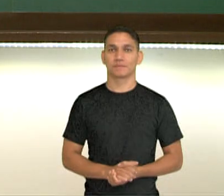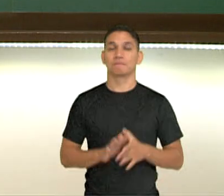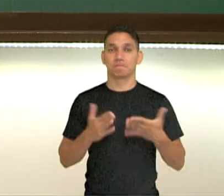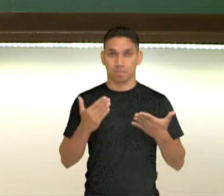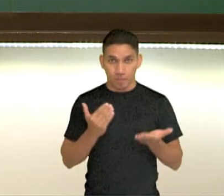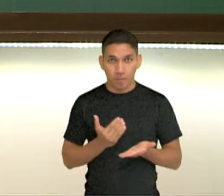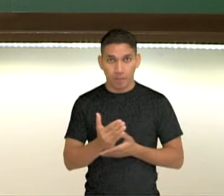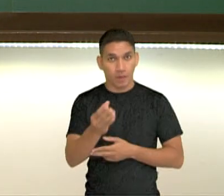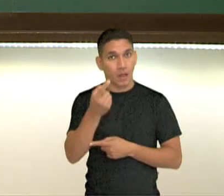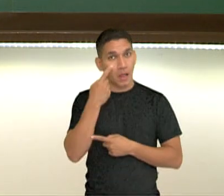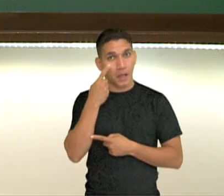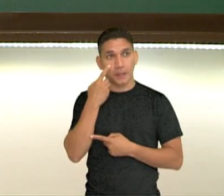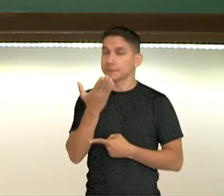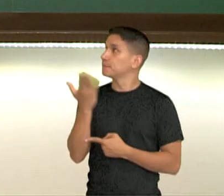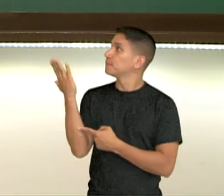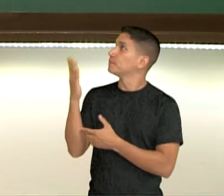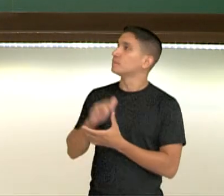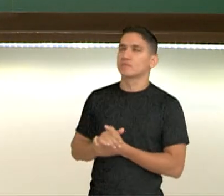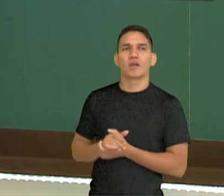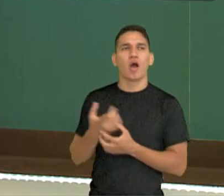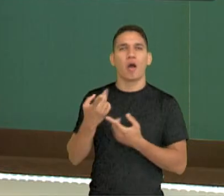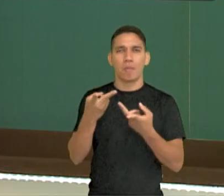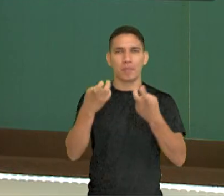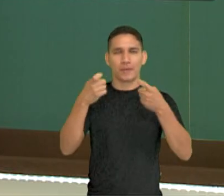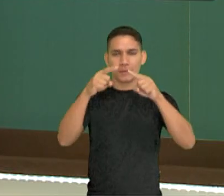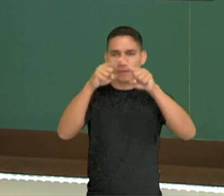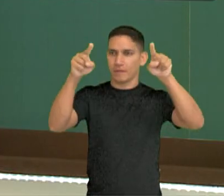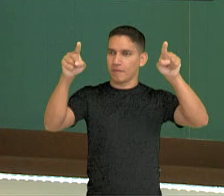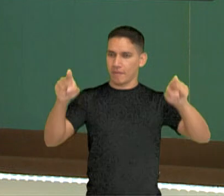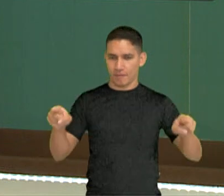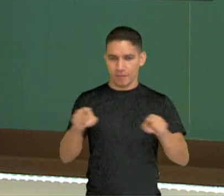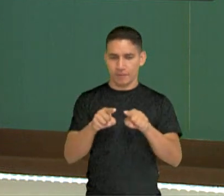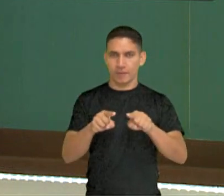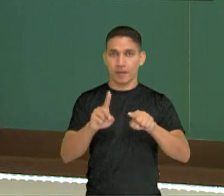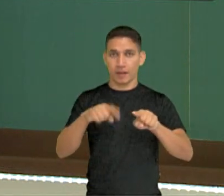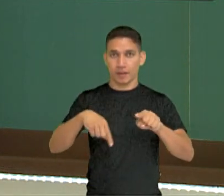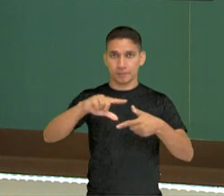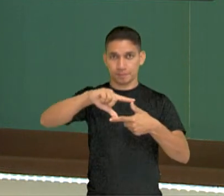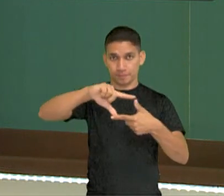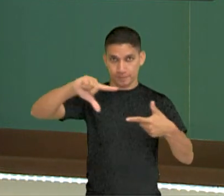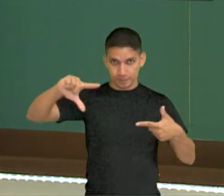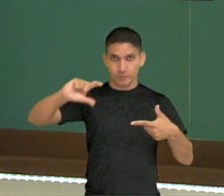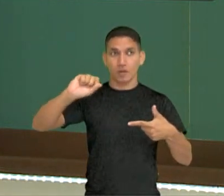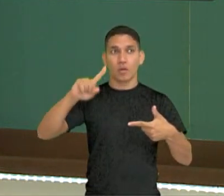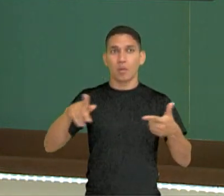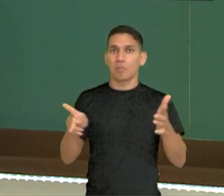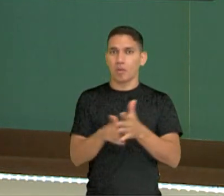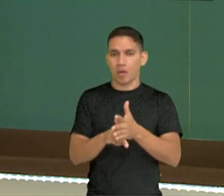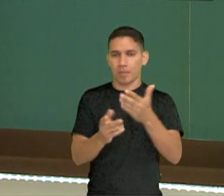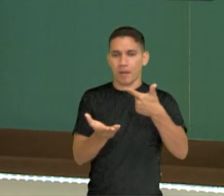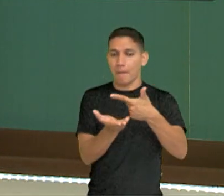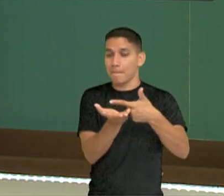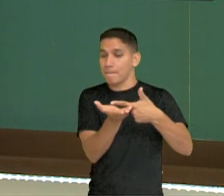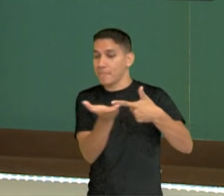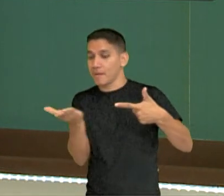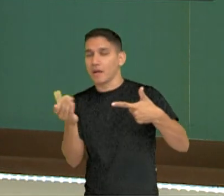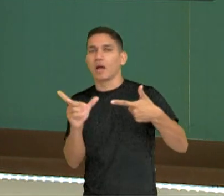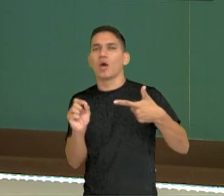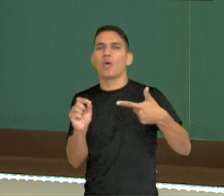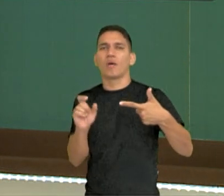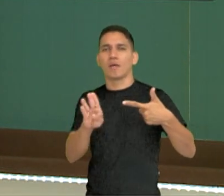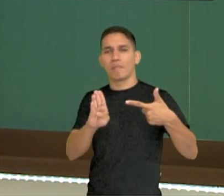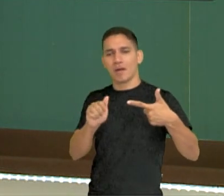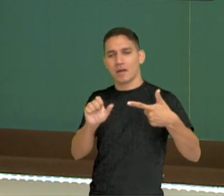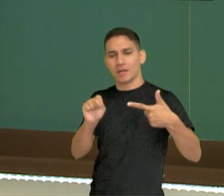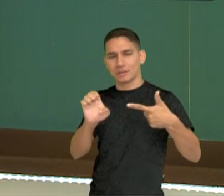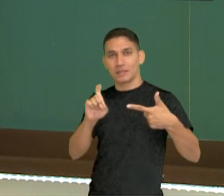Vamos lá então, pessoal, aqui o que nós temos é o valor da base, que é, quando a gente chama de base,